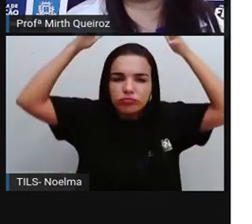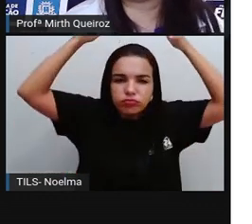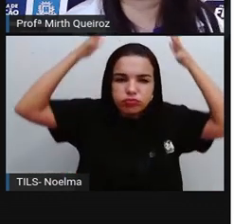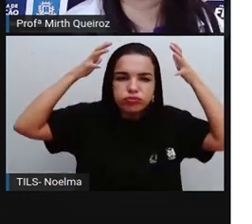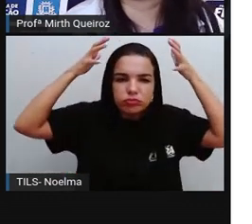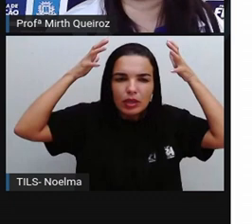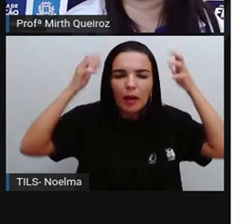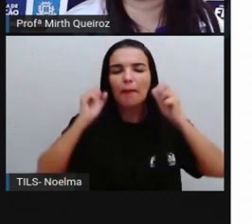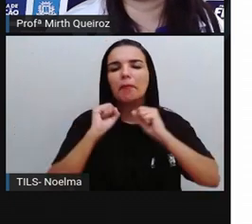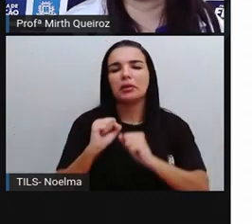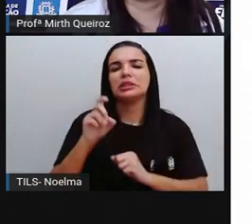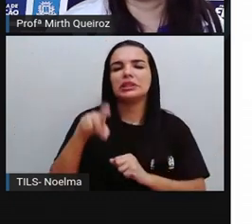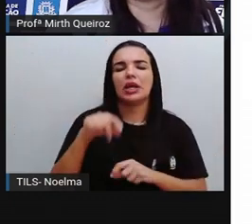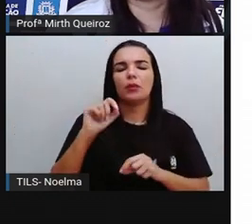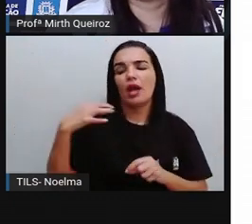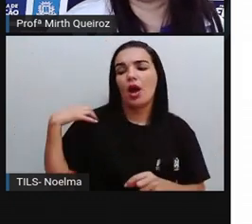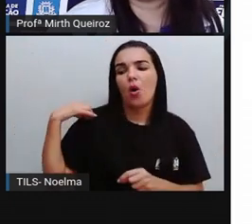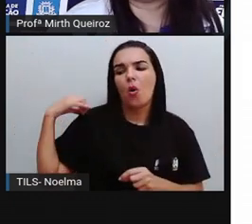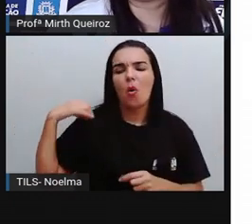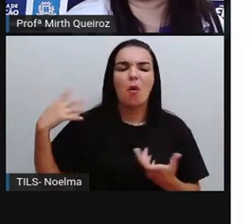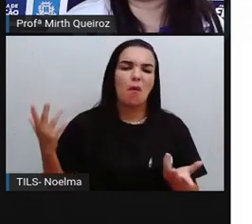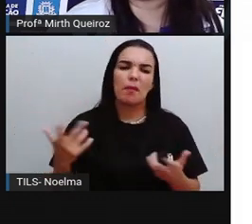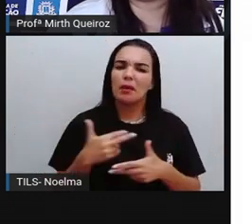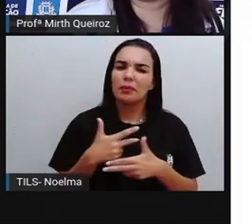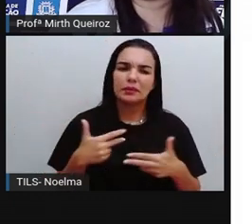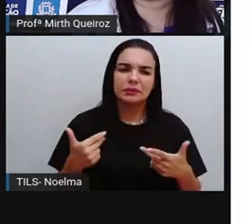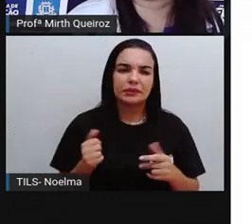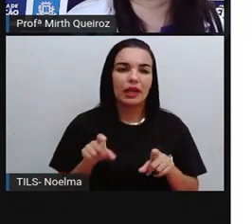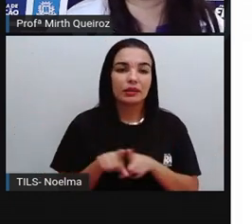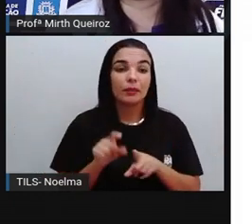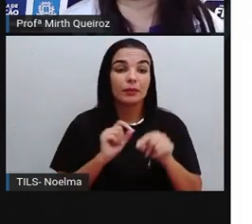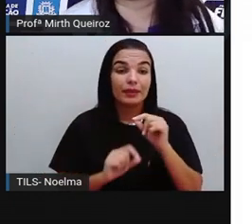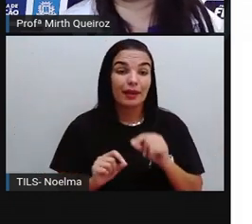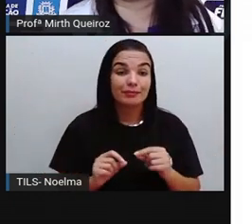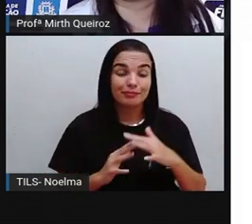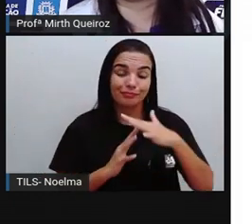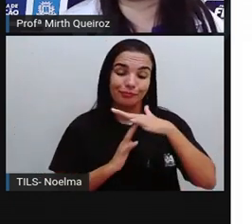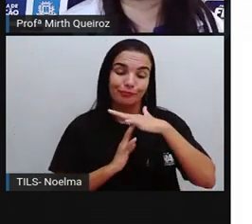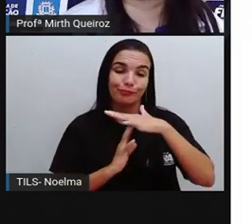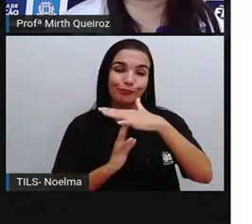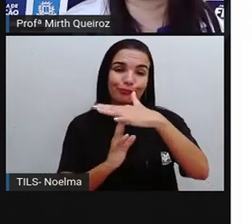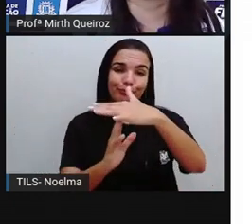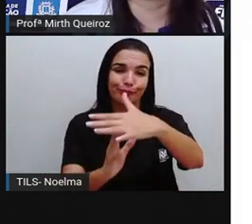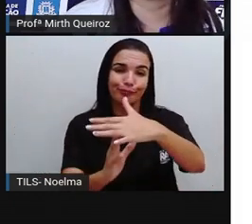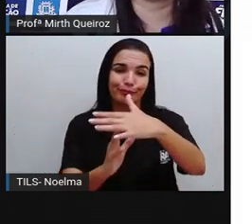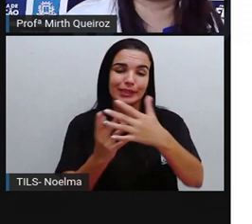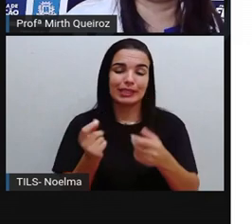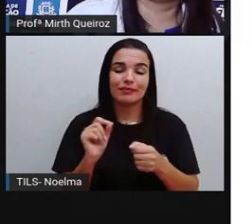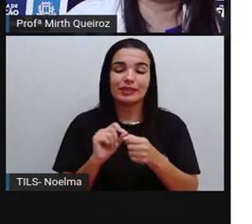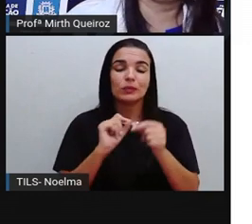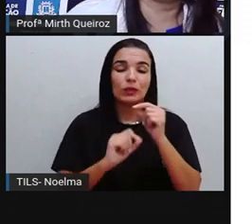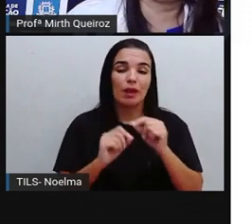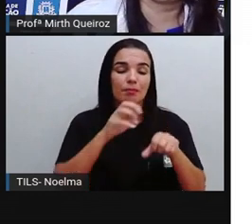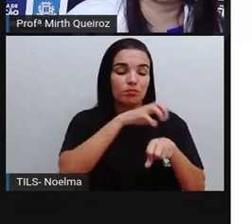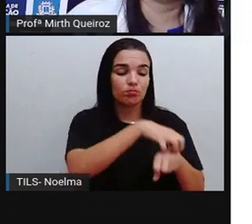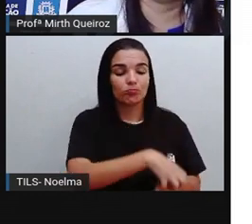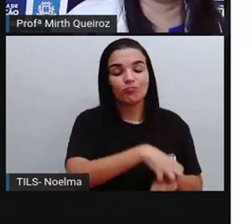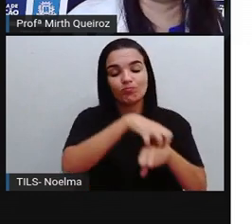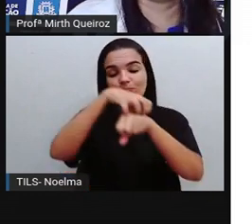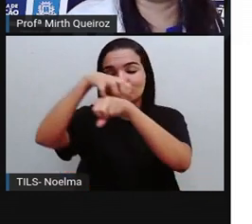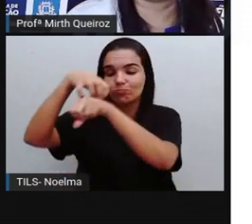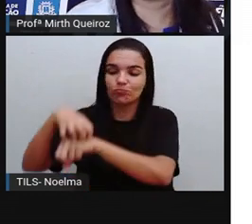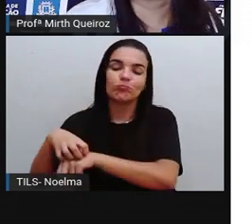alguns utensílios deles, né? E pelo nome da obra, Retirantes, provavelmente eles estão se retirando de algum